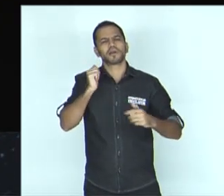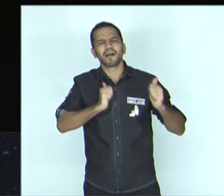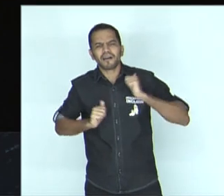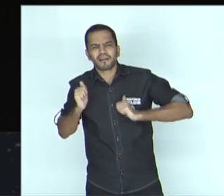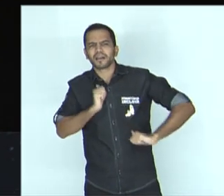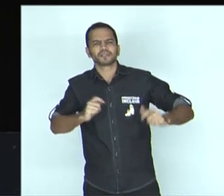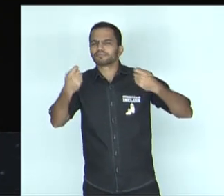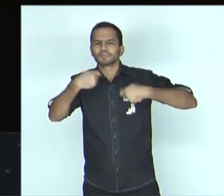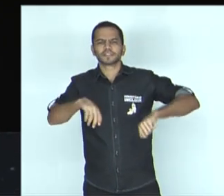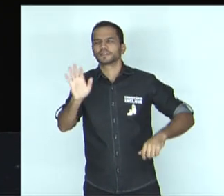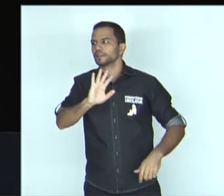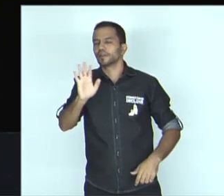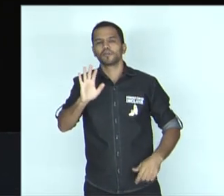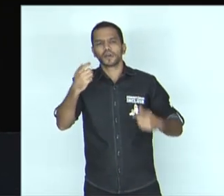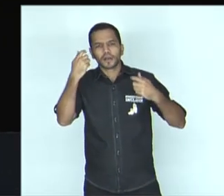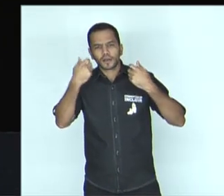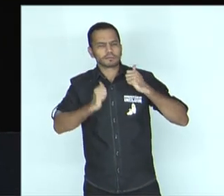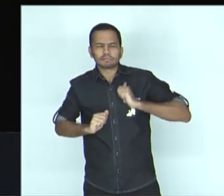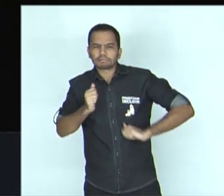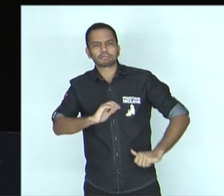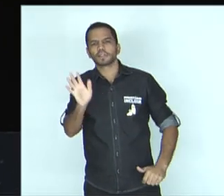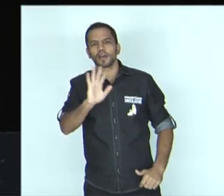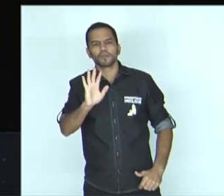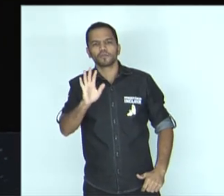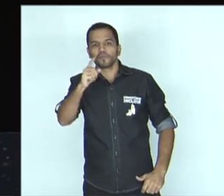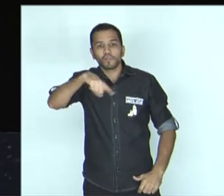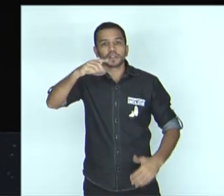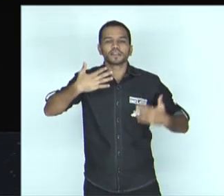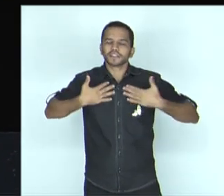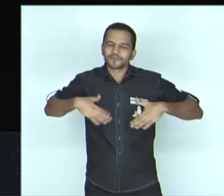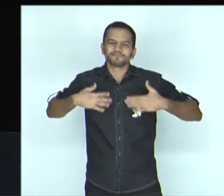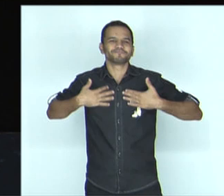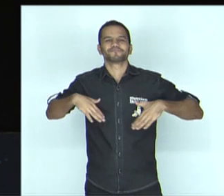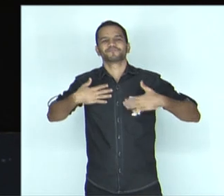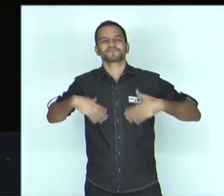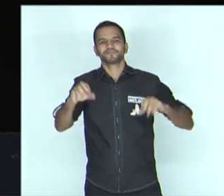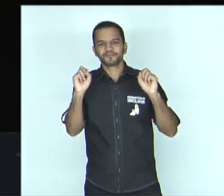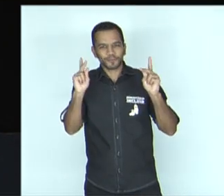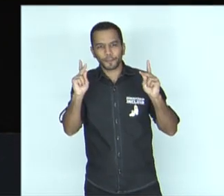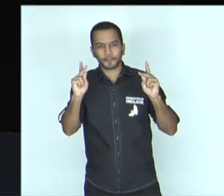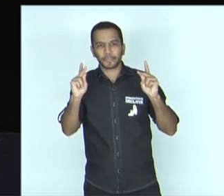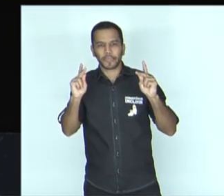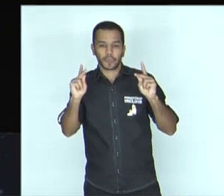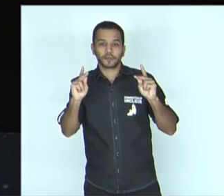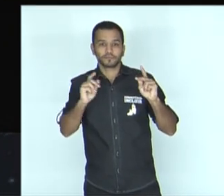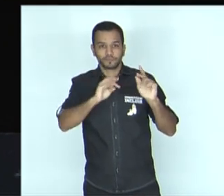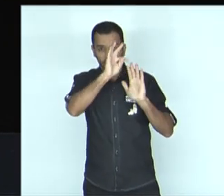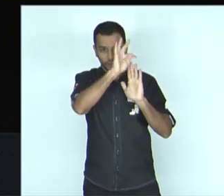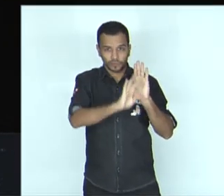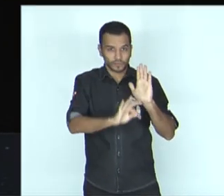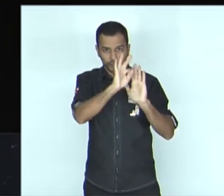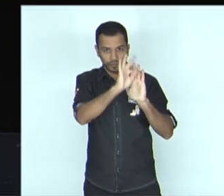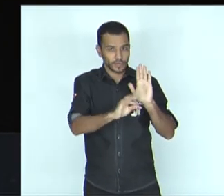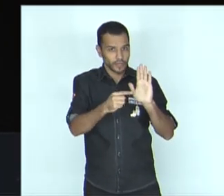ansiosos. Não estejam ansiosos. Fiquem tranquilos. Se tem uma mensagem que nós precisamos